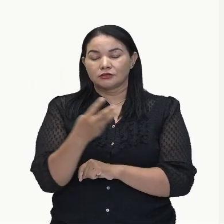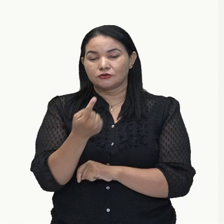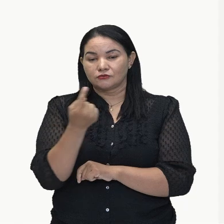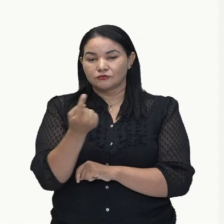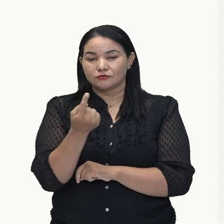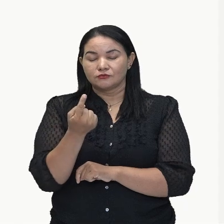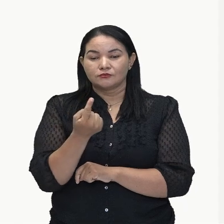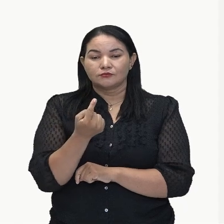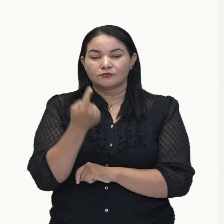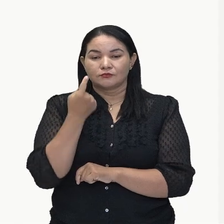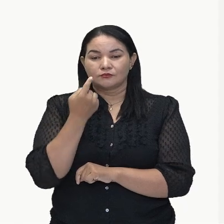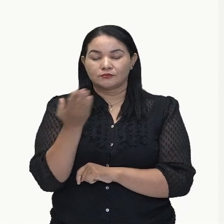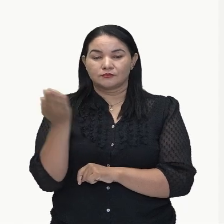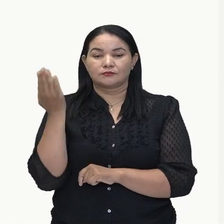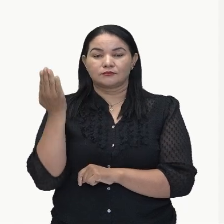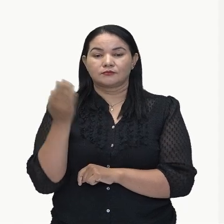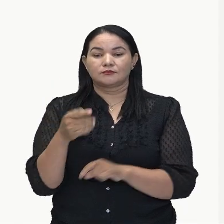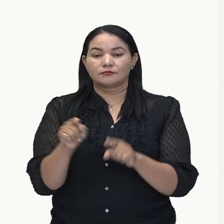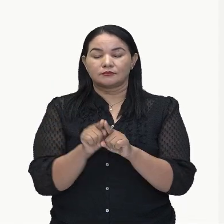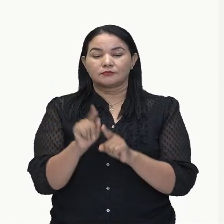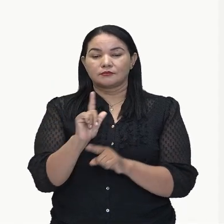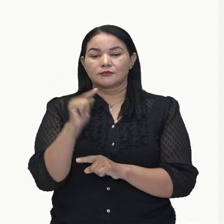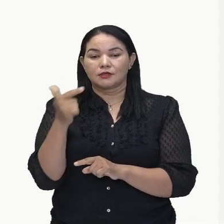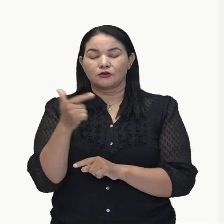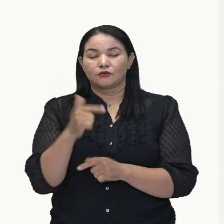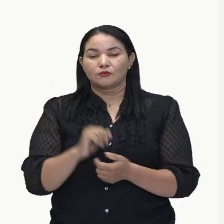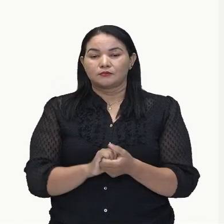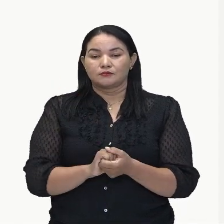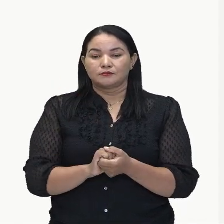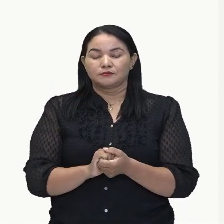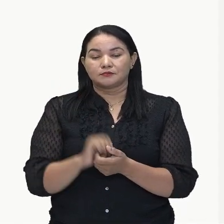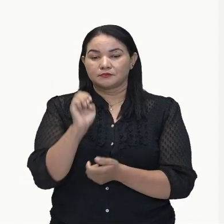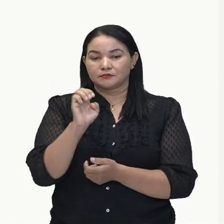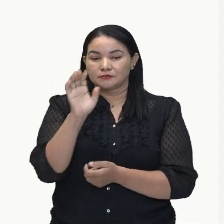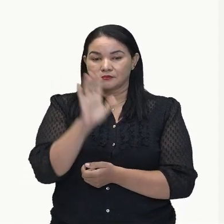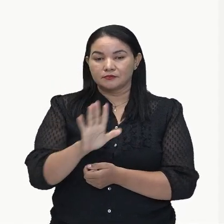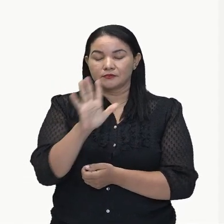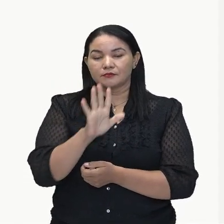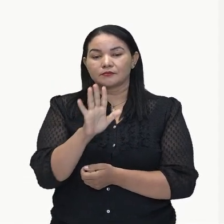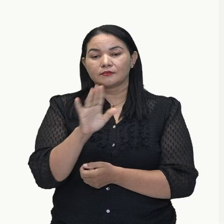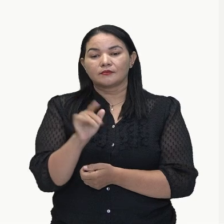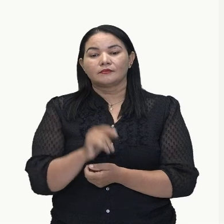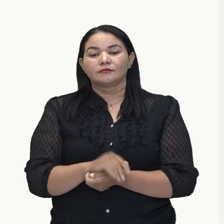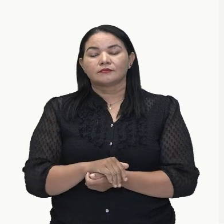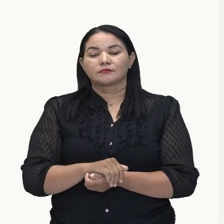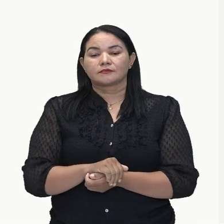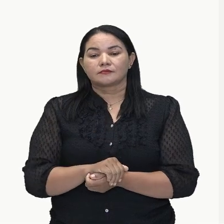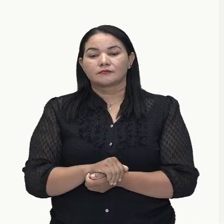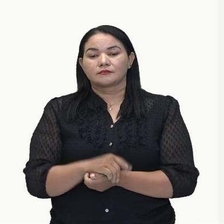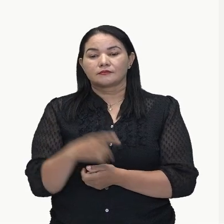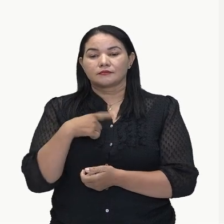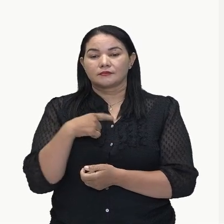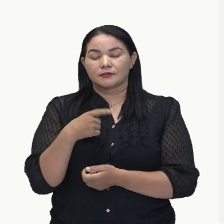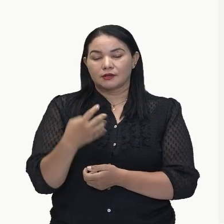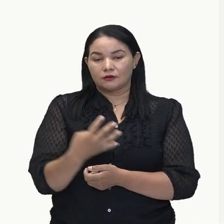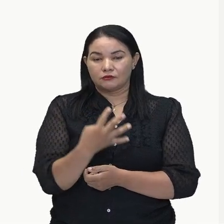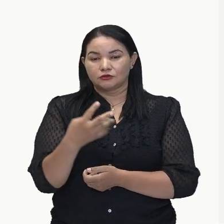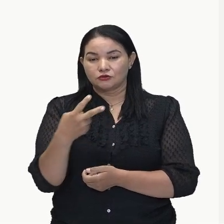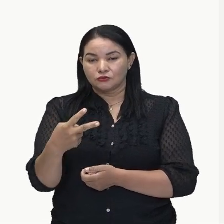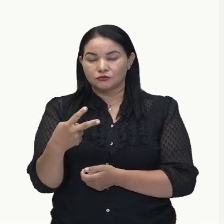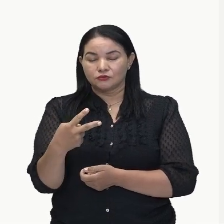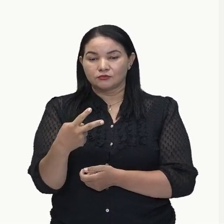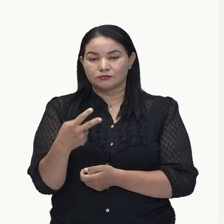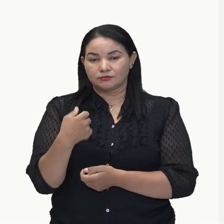Olha só agora a Europa, gente. A Europa vai estar em torno aí de 42 anos de